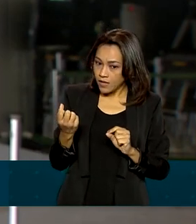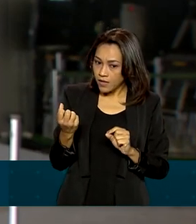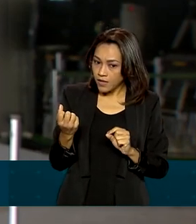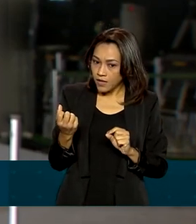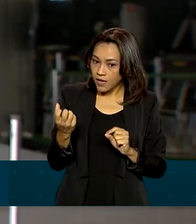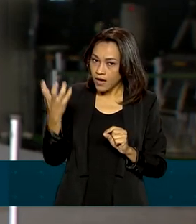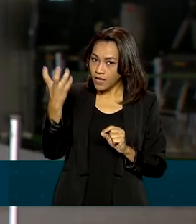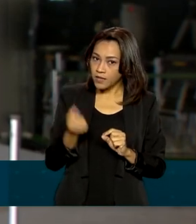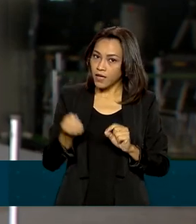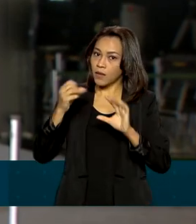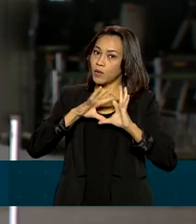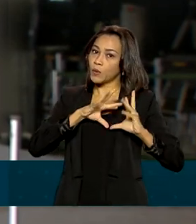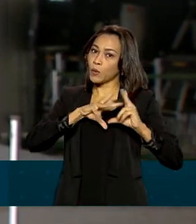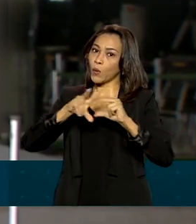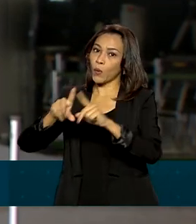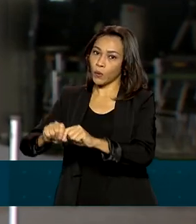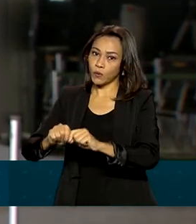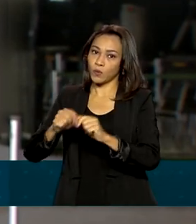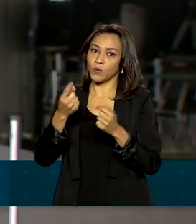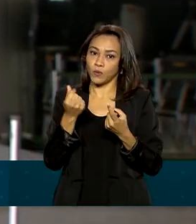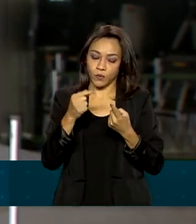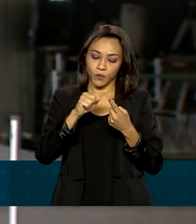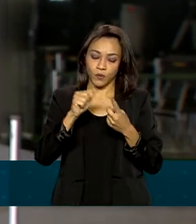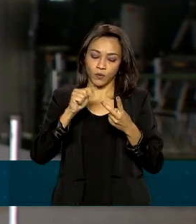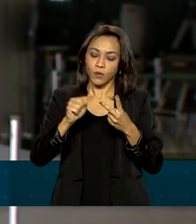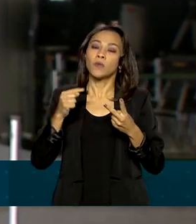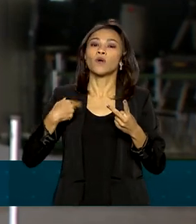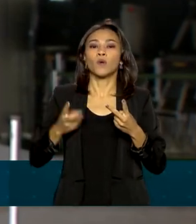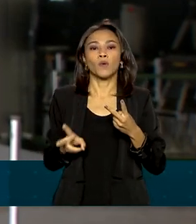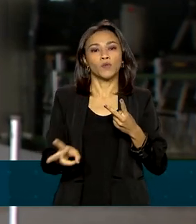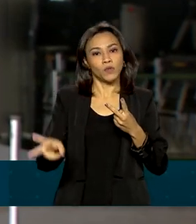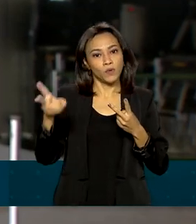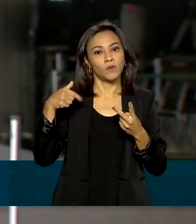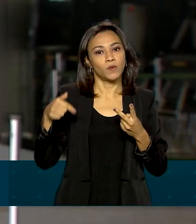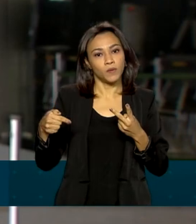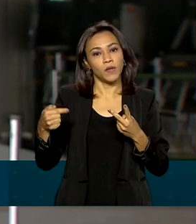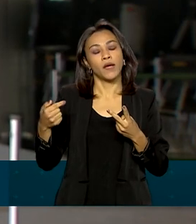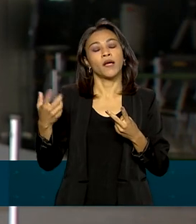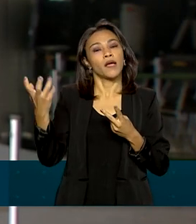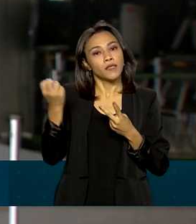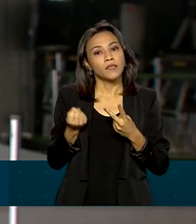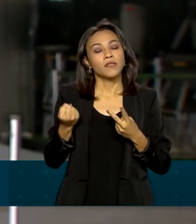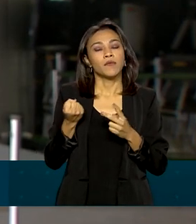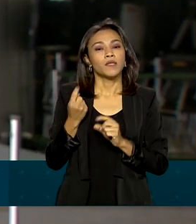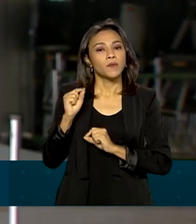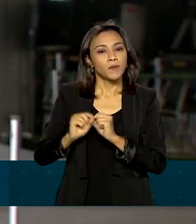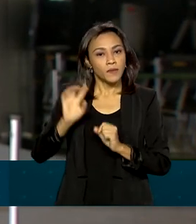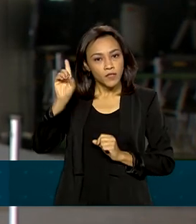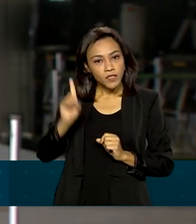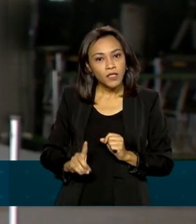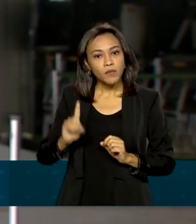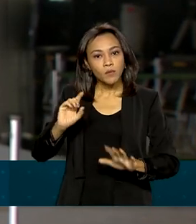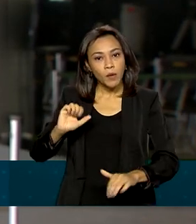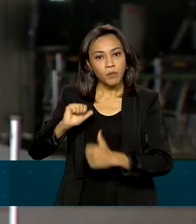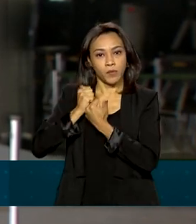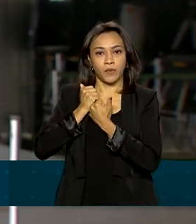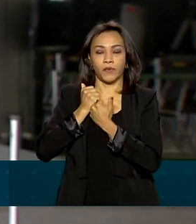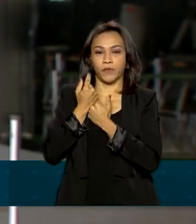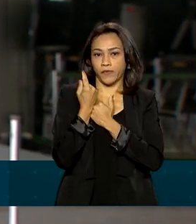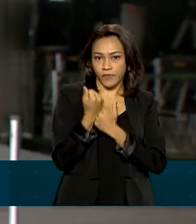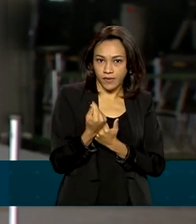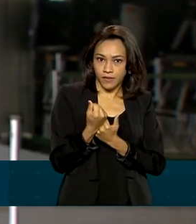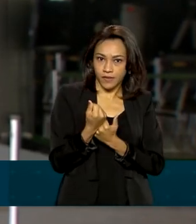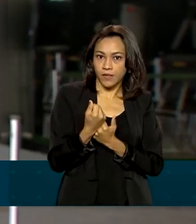todos os benefícios anteriores a família continua e na linha de extrema pobreza ela passa a receber tem e a um apoio financeiro